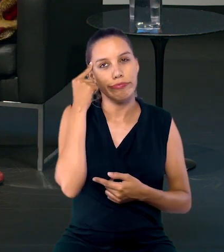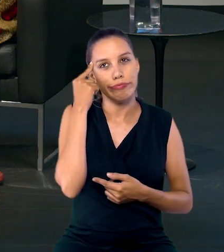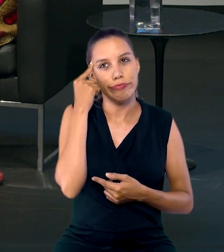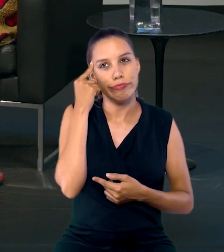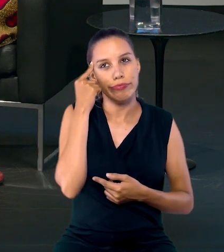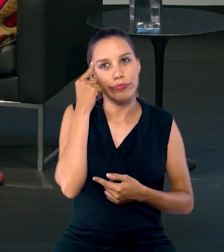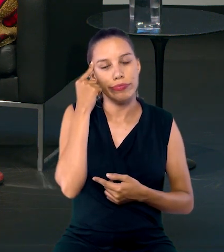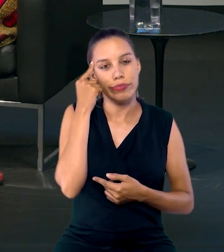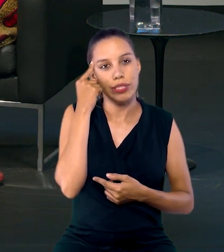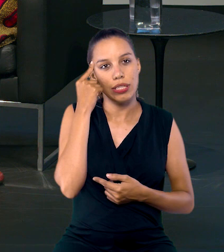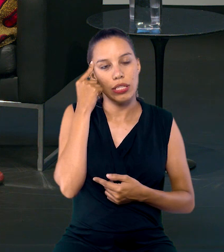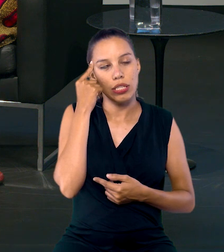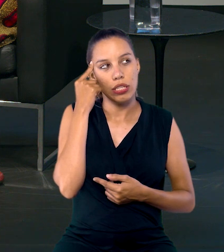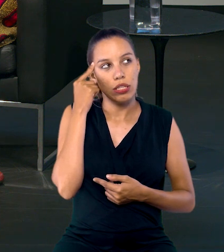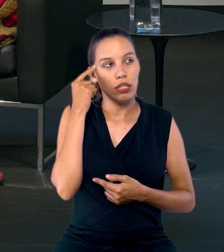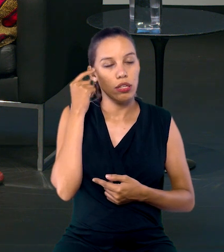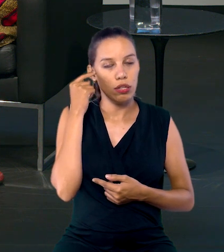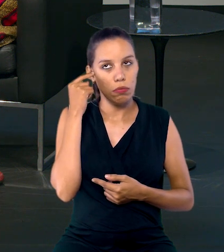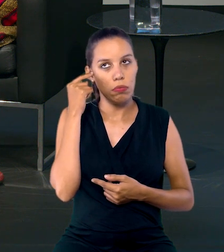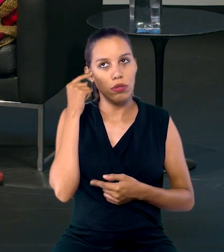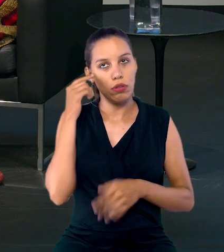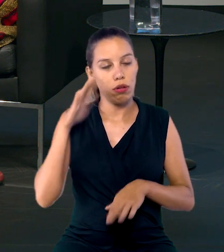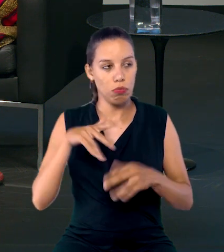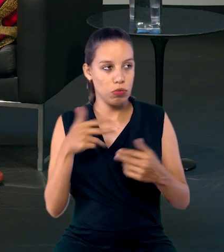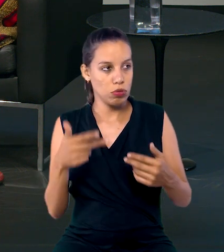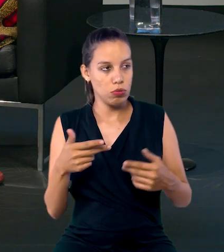pensando, né, em alguns pontos te ouvindo.